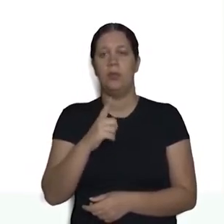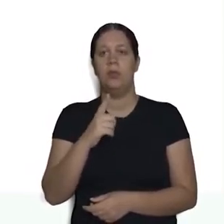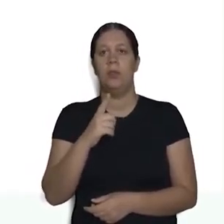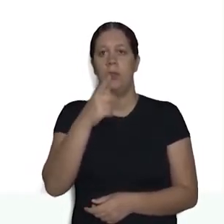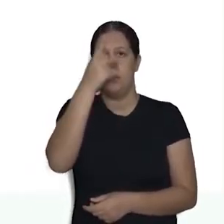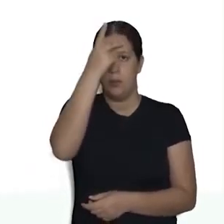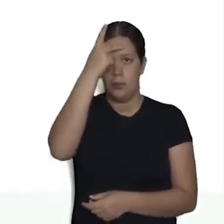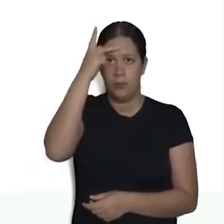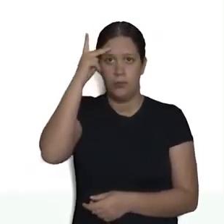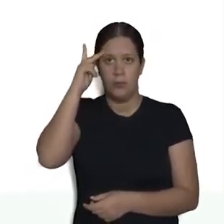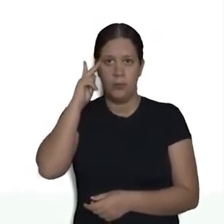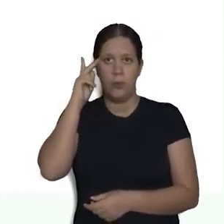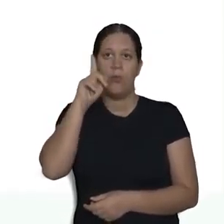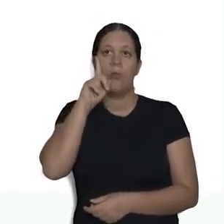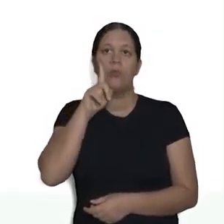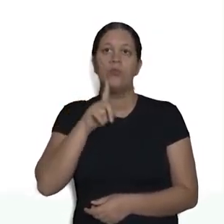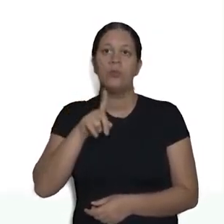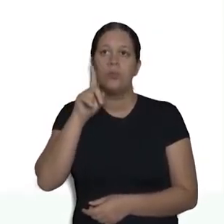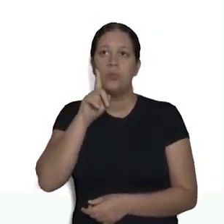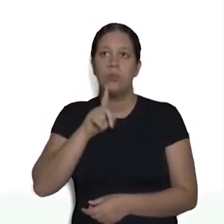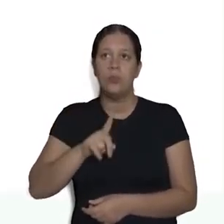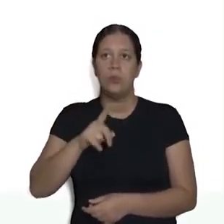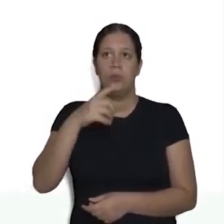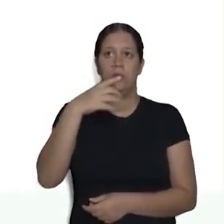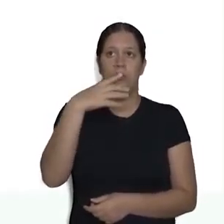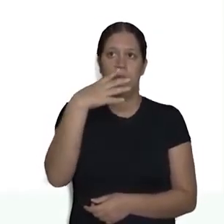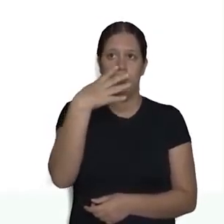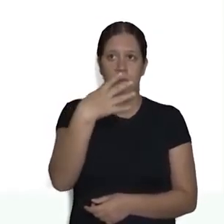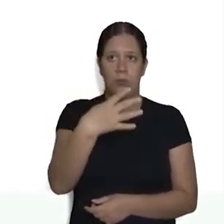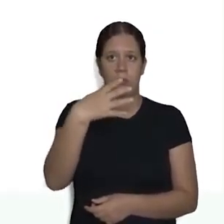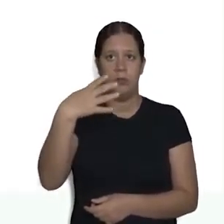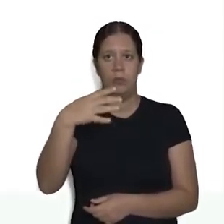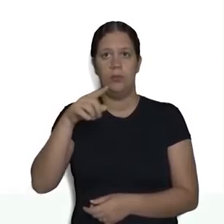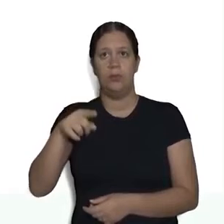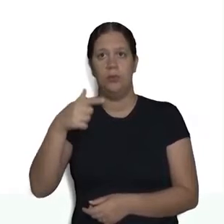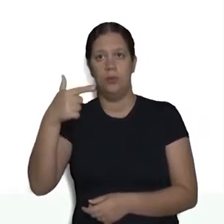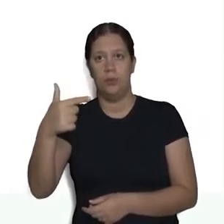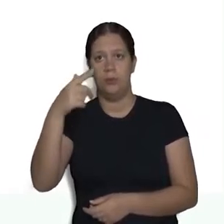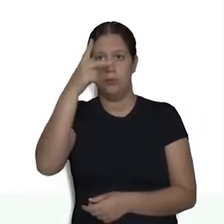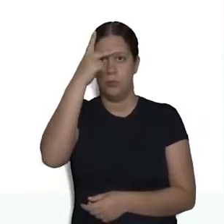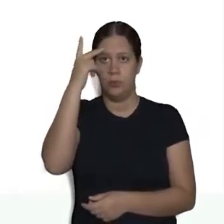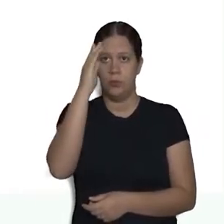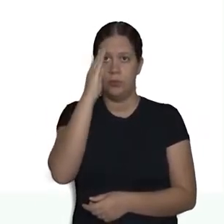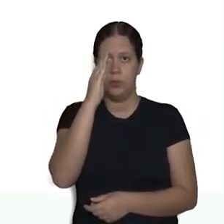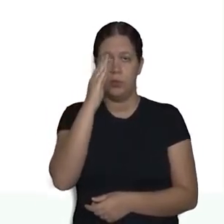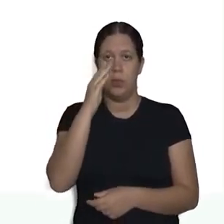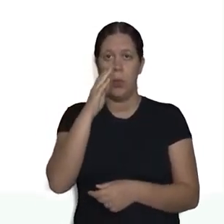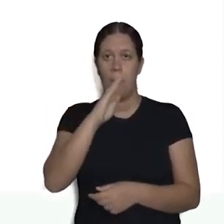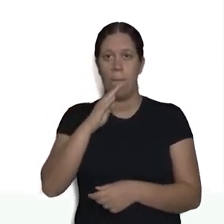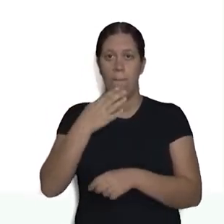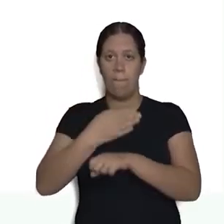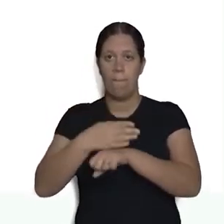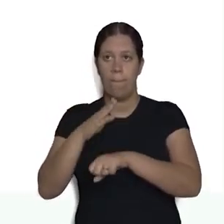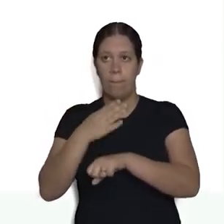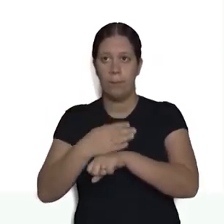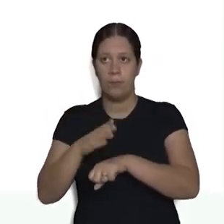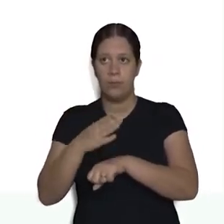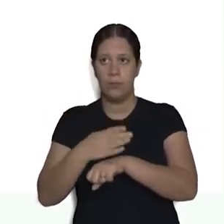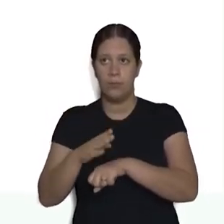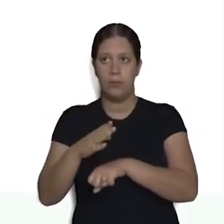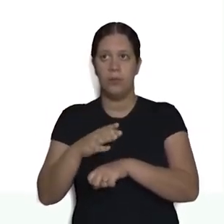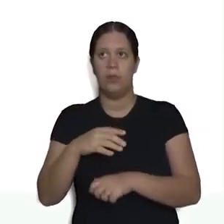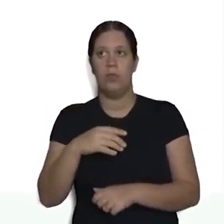de pessoas pardas, 44,2% de pessoas brancas, 8,2% de pessoas que